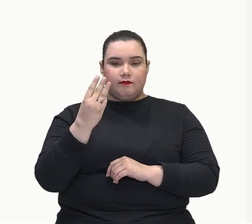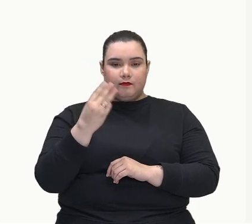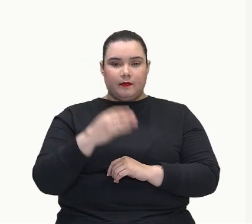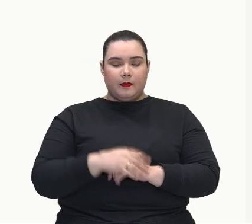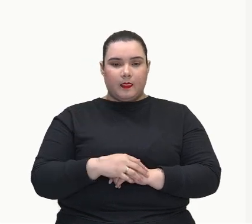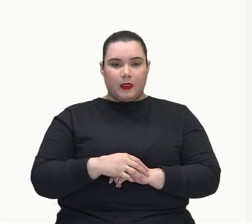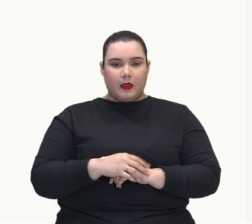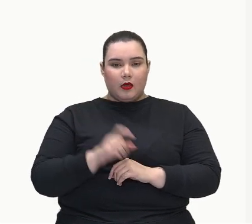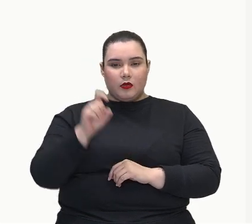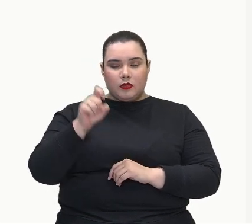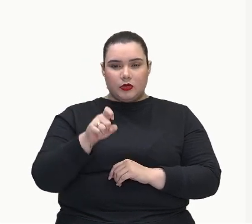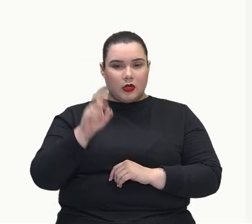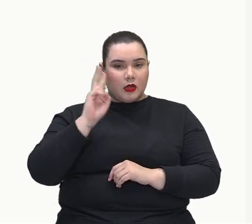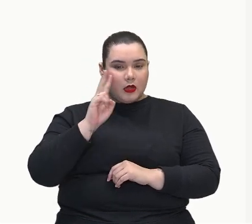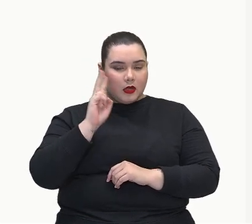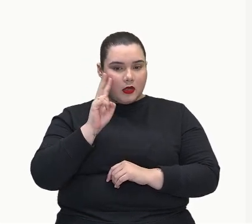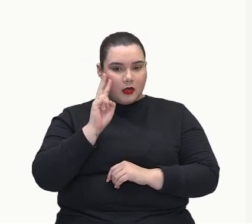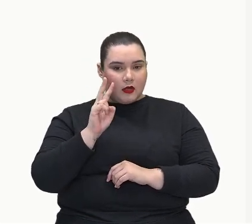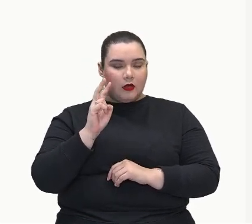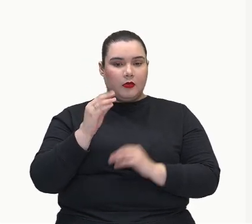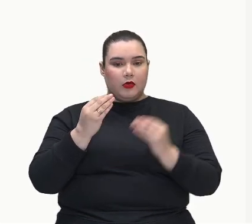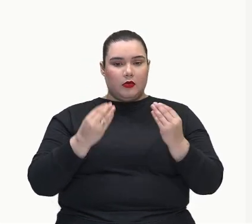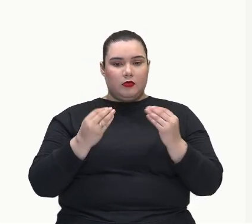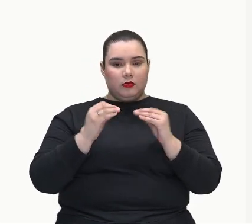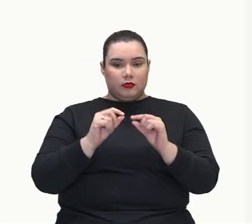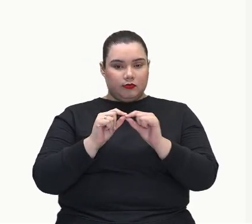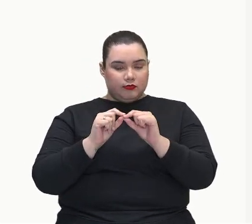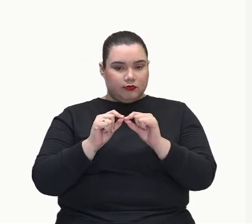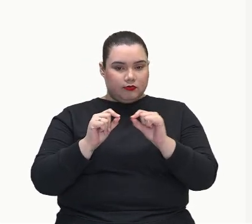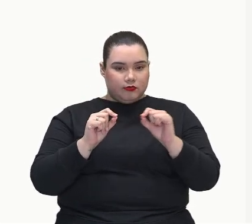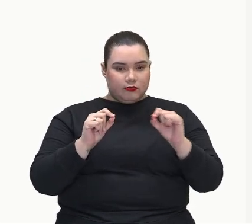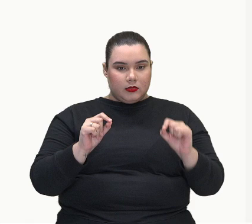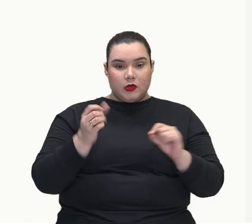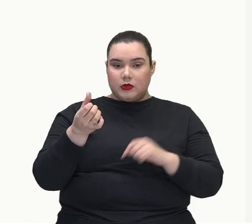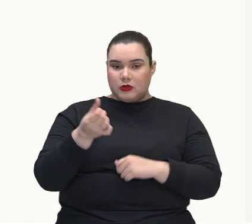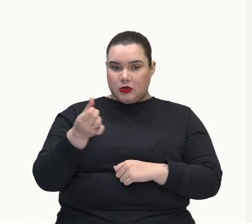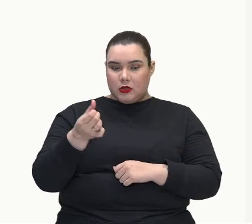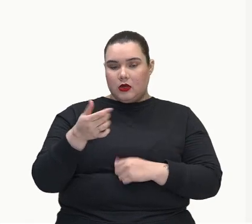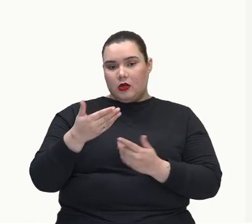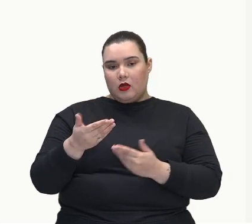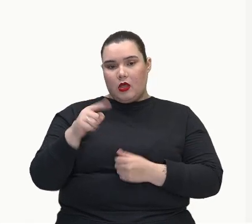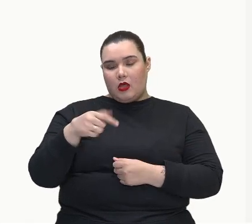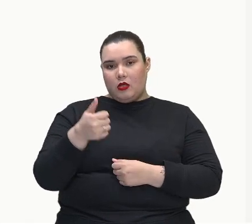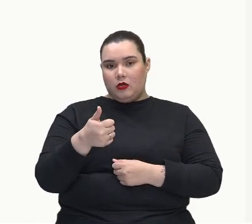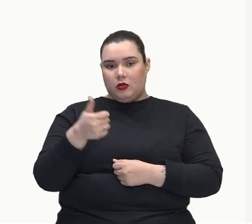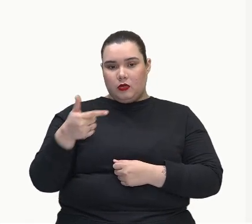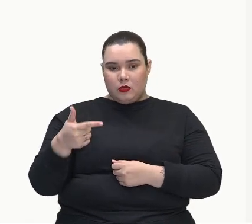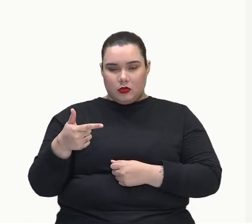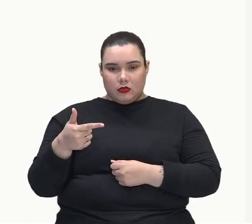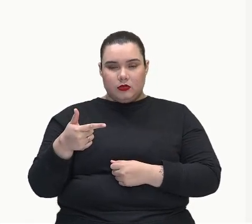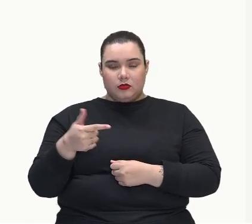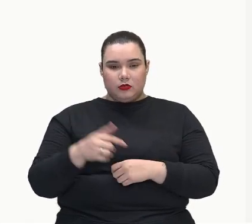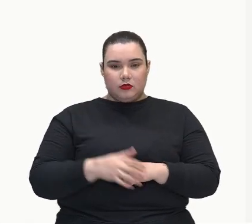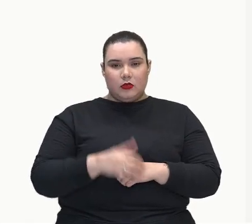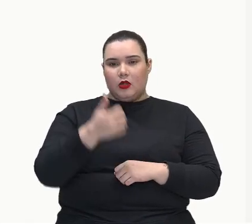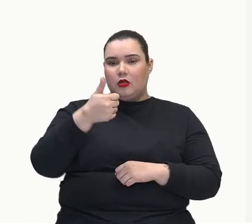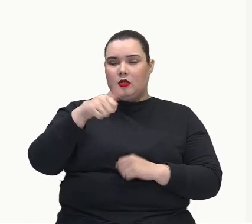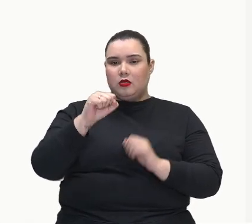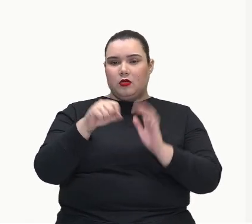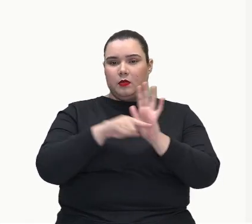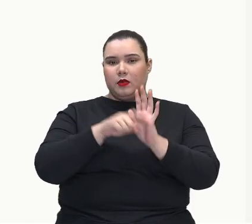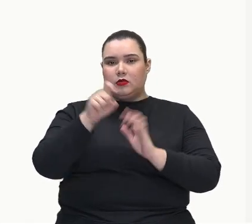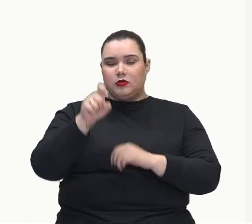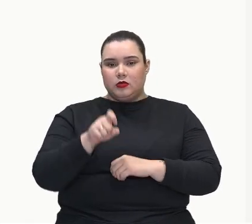Quem é o x que a gente calculou? O x tem que estar na direção de quem? Do 6, né? Do 12. E quanto é 18 menos